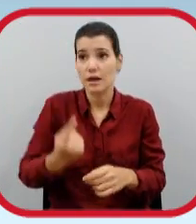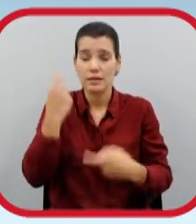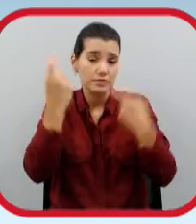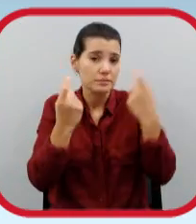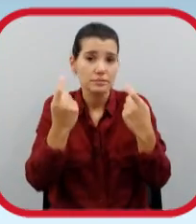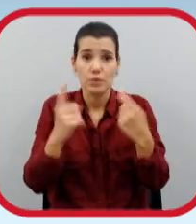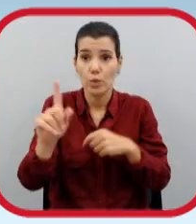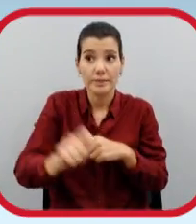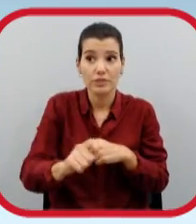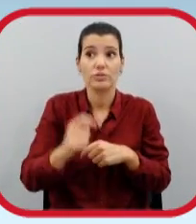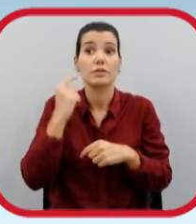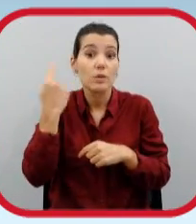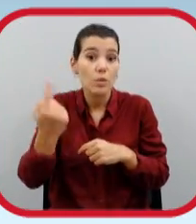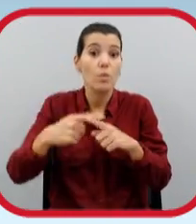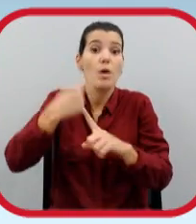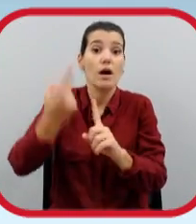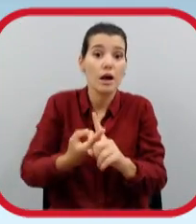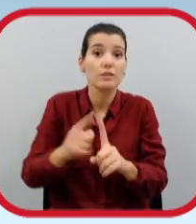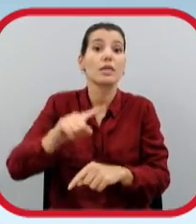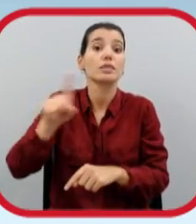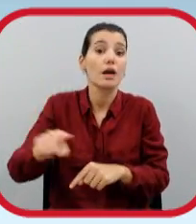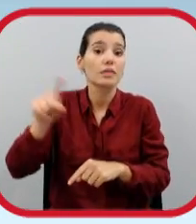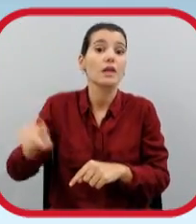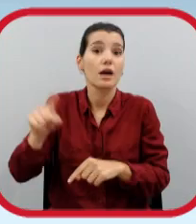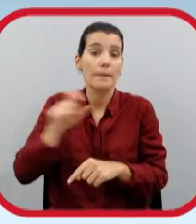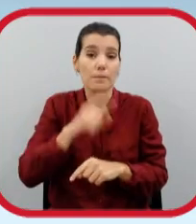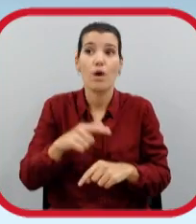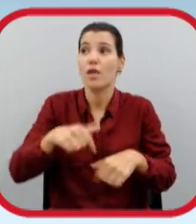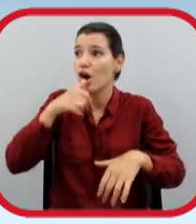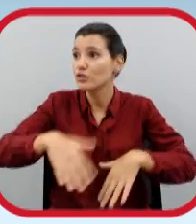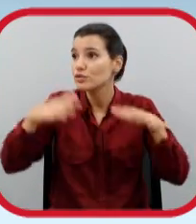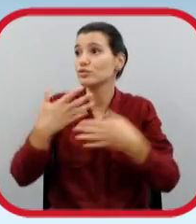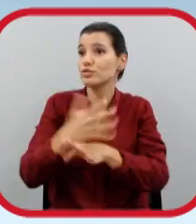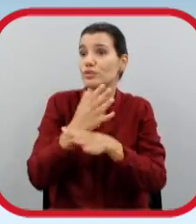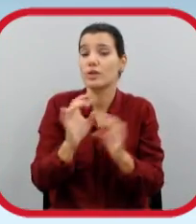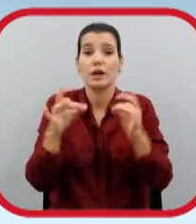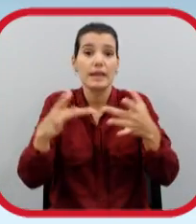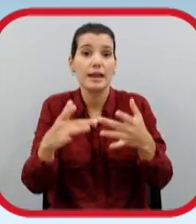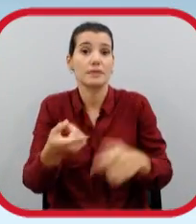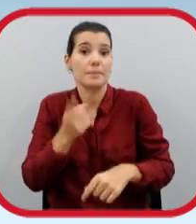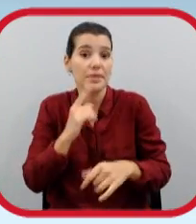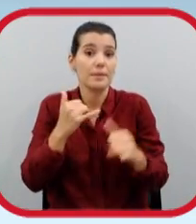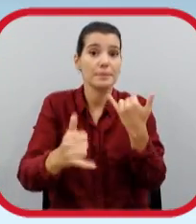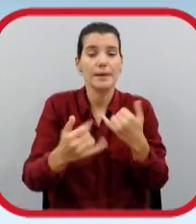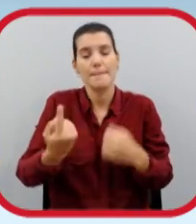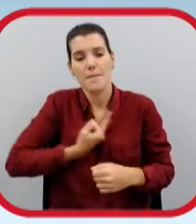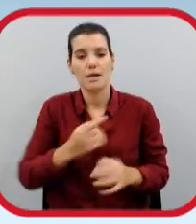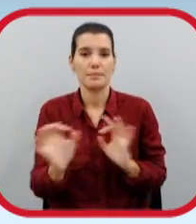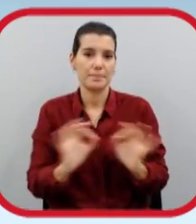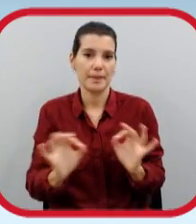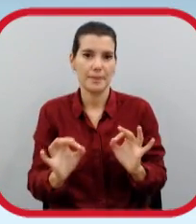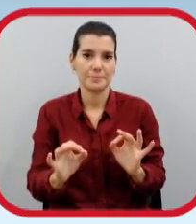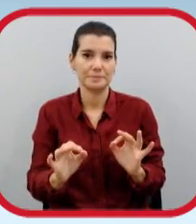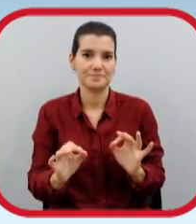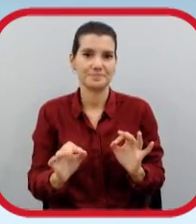o imediato, não é? E eu tenho que pensar, bom, isto daqui por um mês, daqui por 2 meses, daqui por um ano, pode acontecer uma inundação, um incêndio, um ciberataque